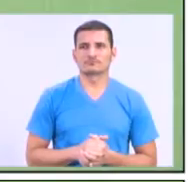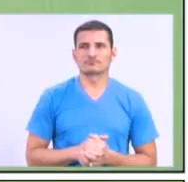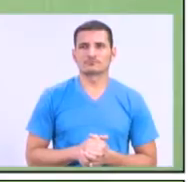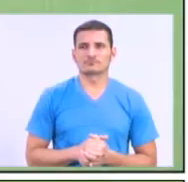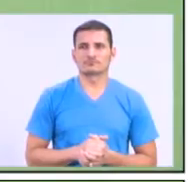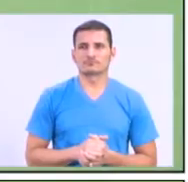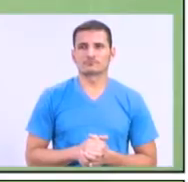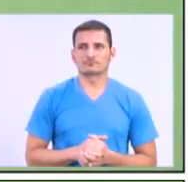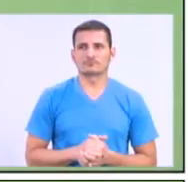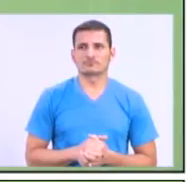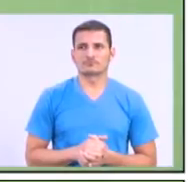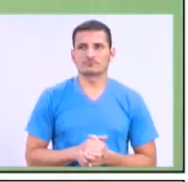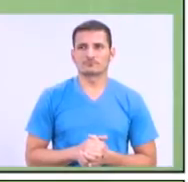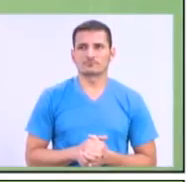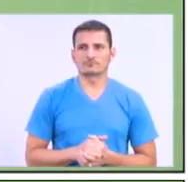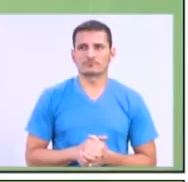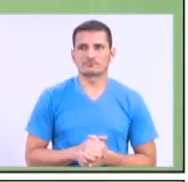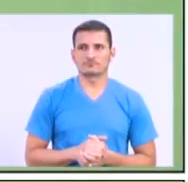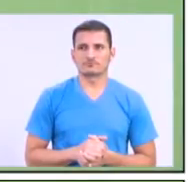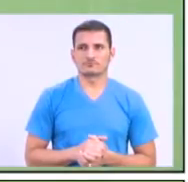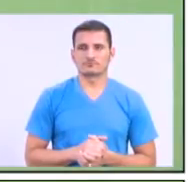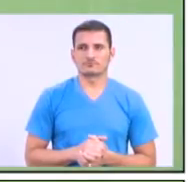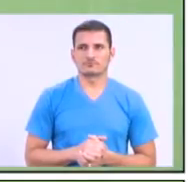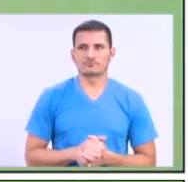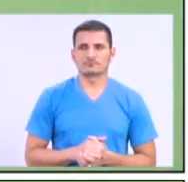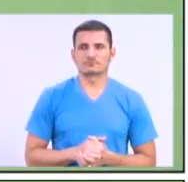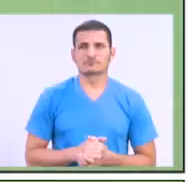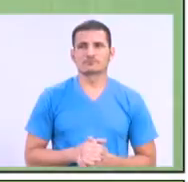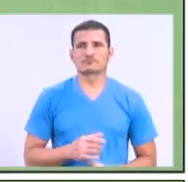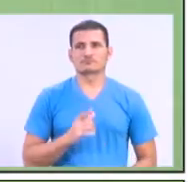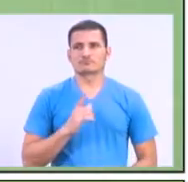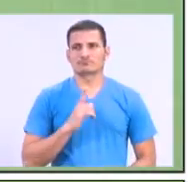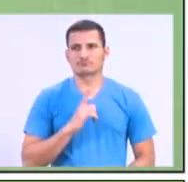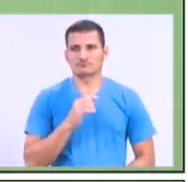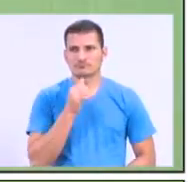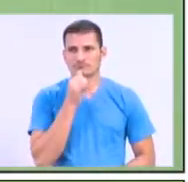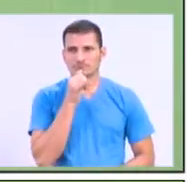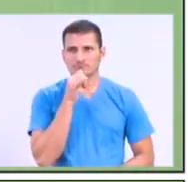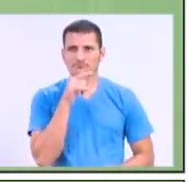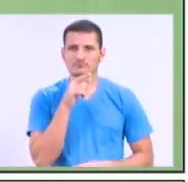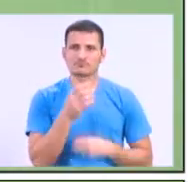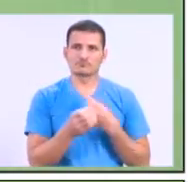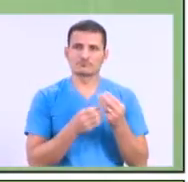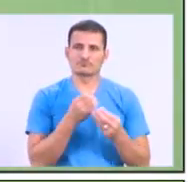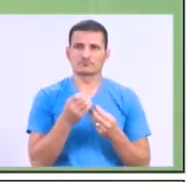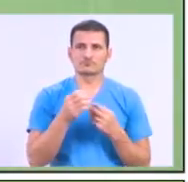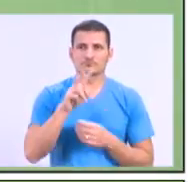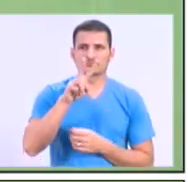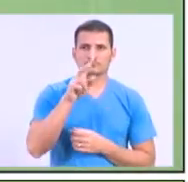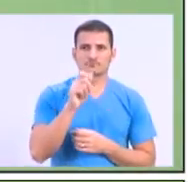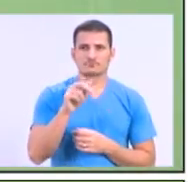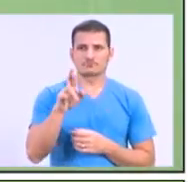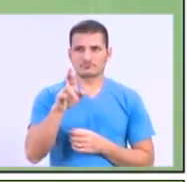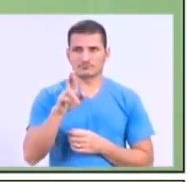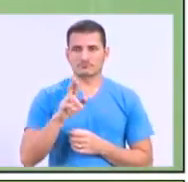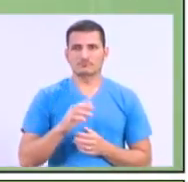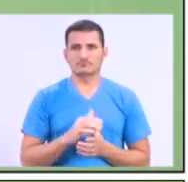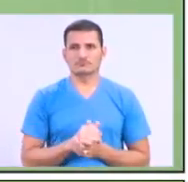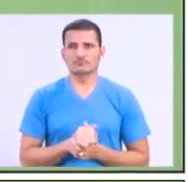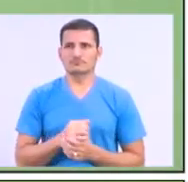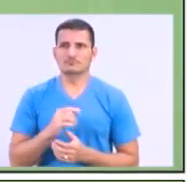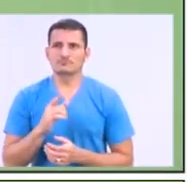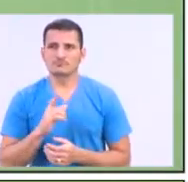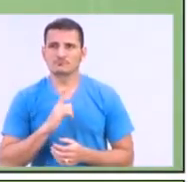PHP com números, né? Então aqui nós temos um exemplo bem prático de como a gente define uma variável. Aqui nós temos uma